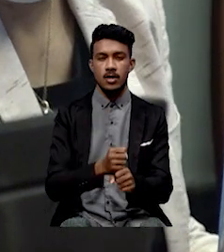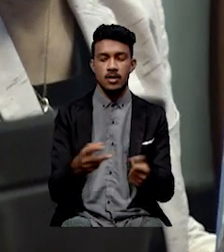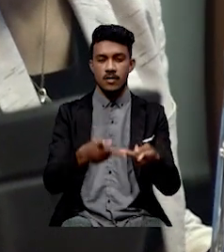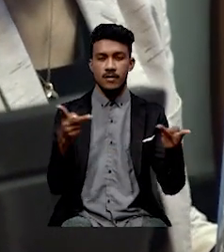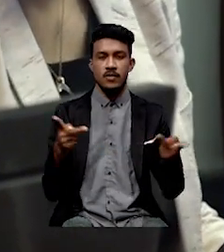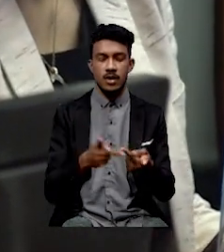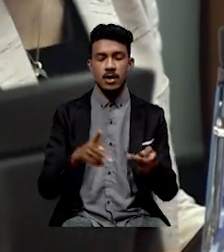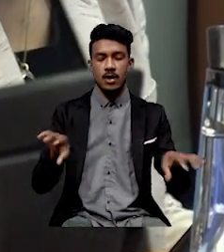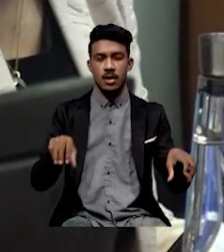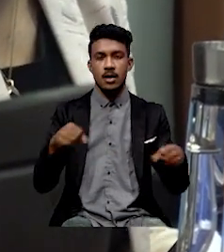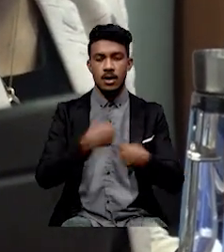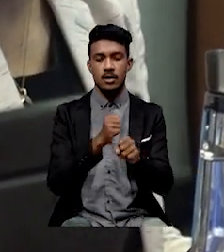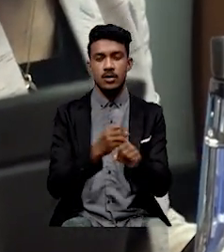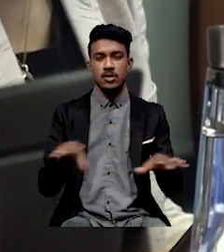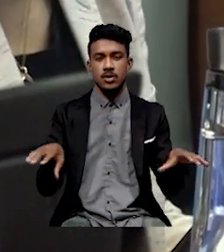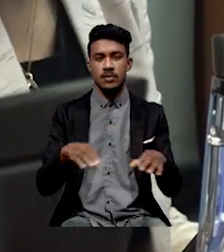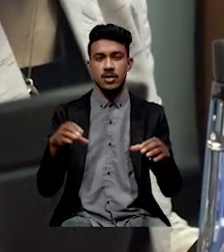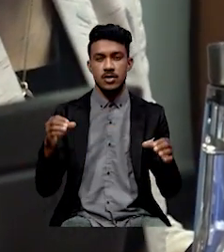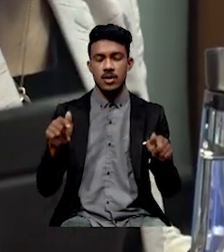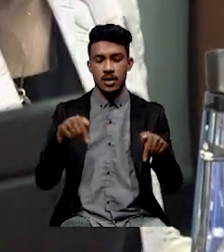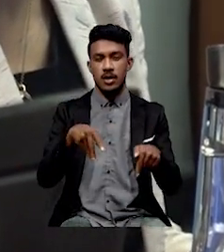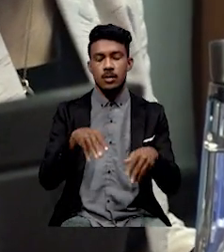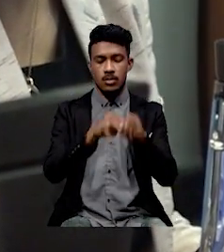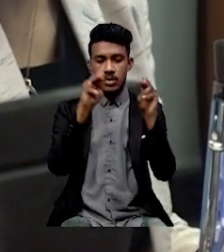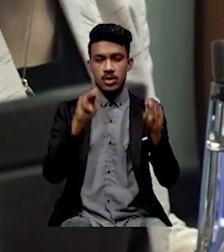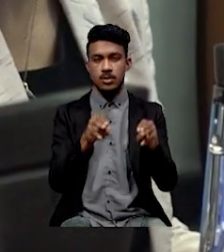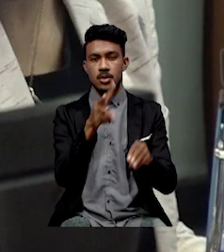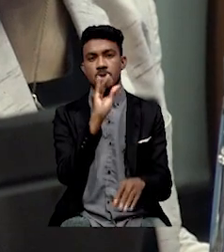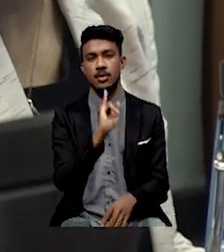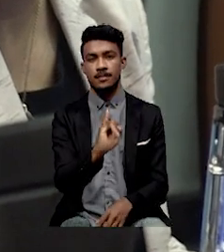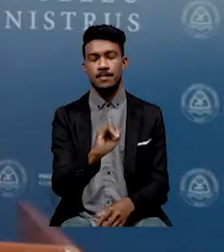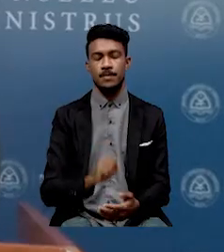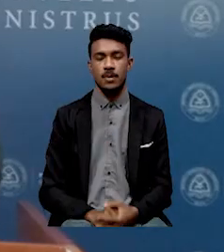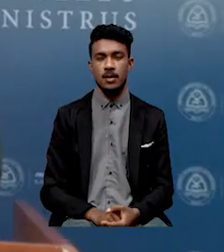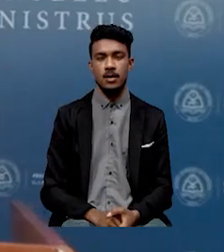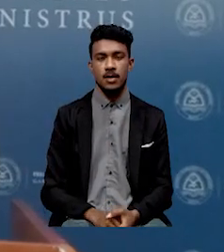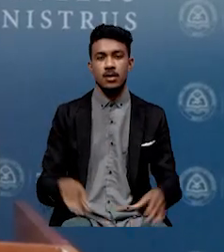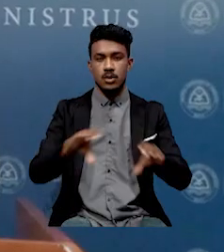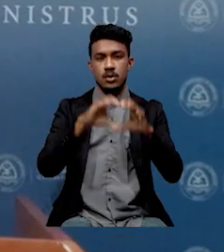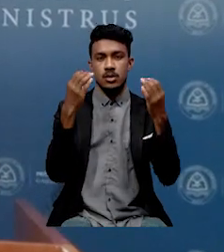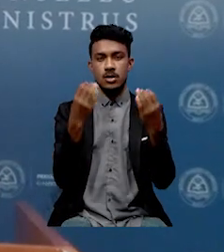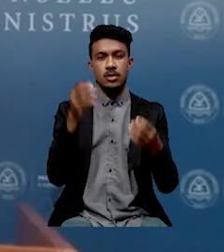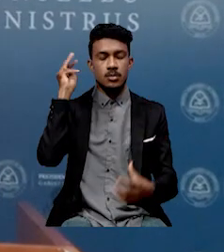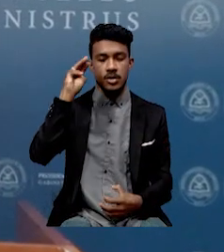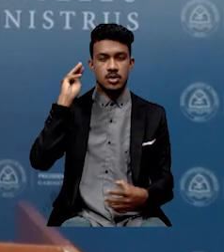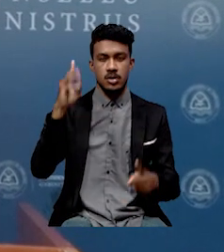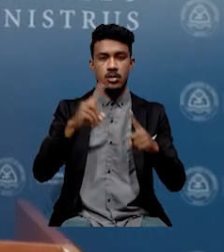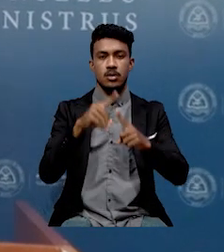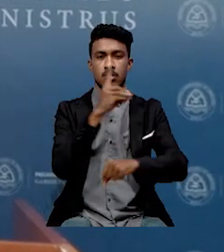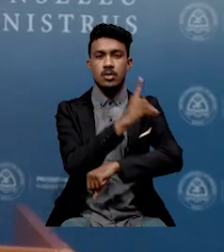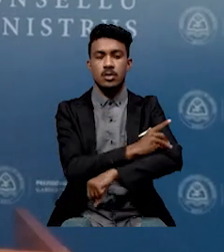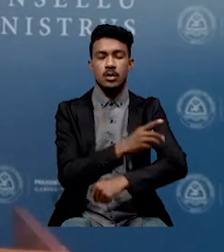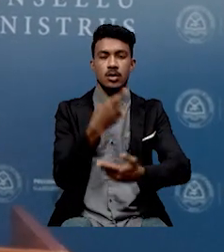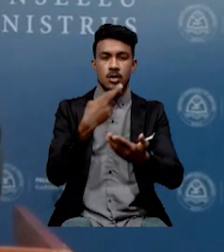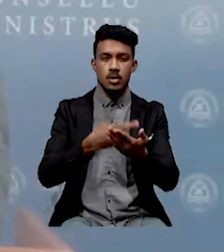behalo serviço ba elaboração plano urbanização município de Linian. Conselho ministro Monge Oi aprova o